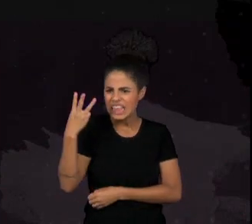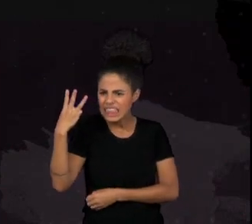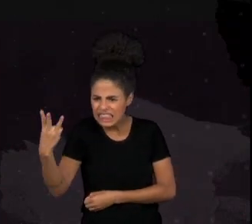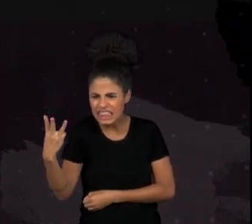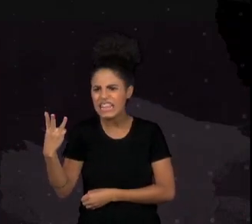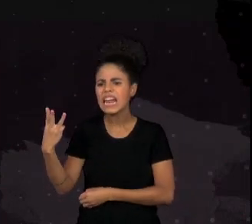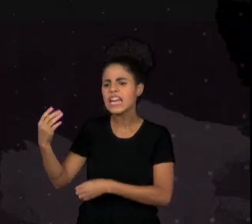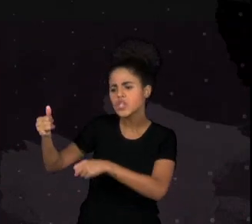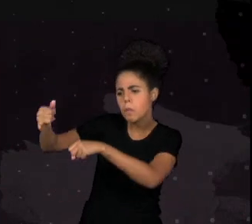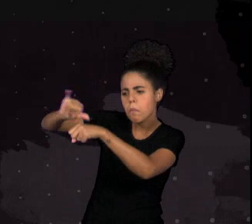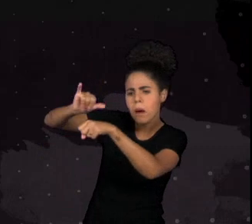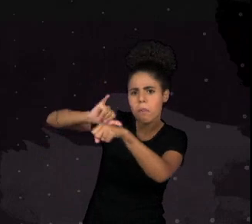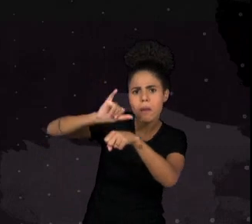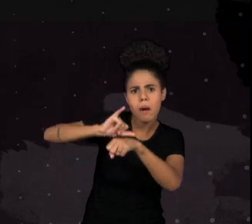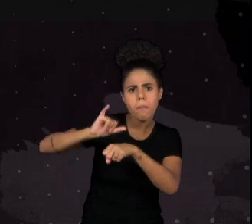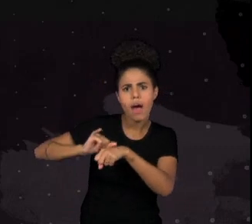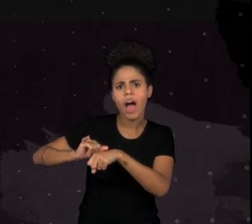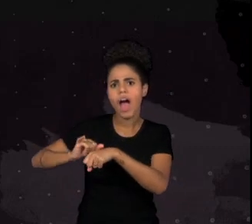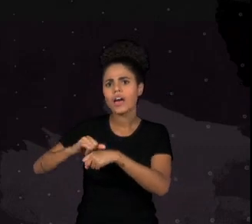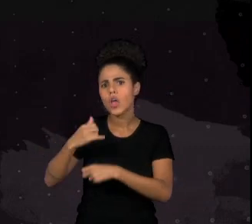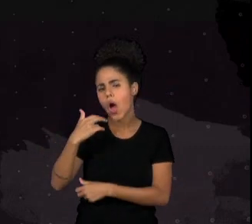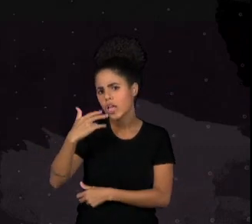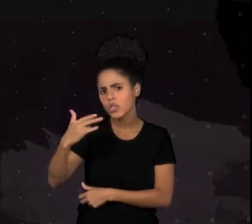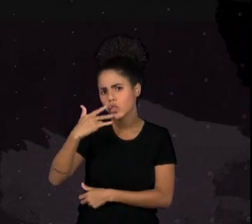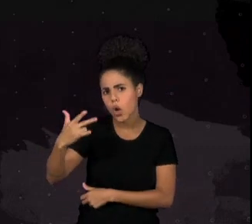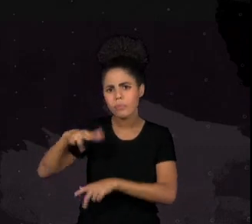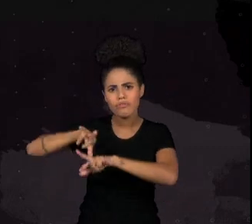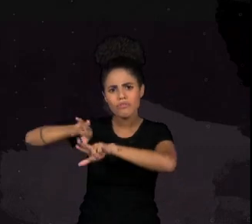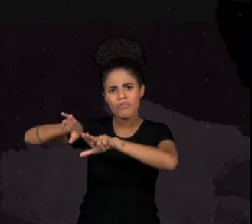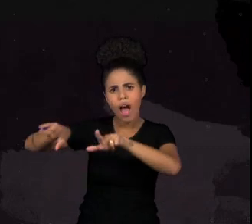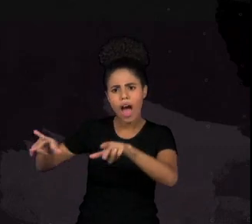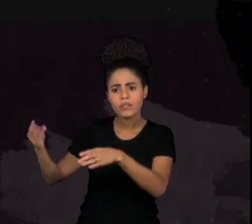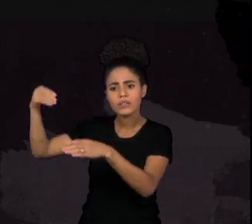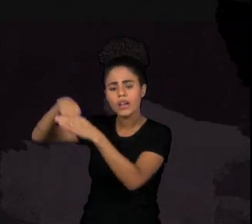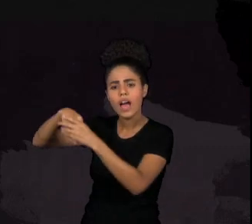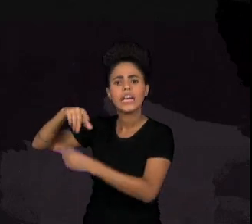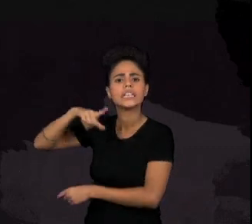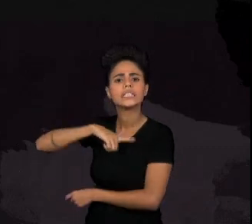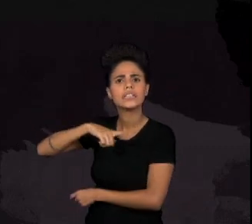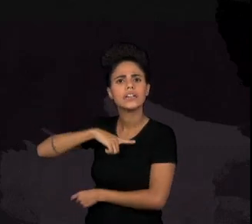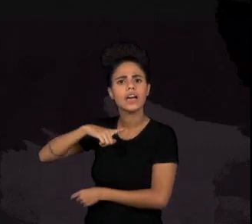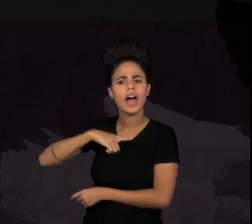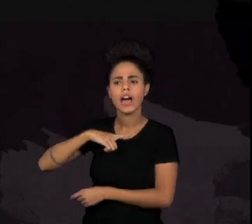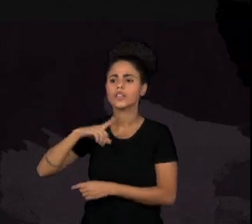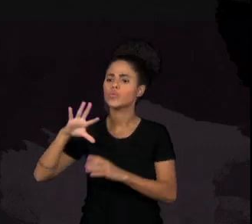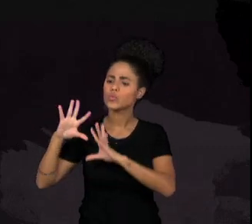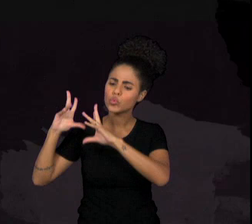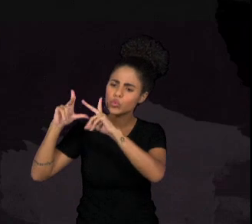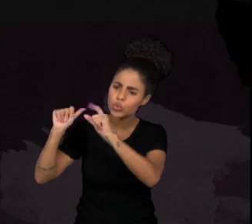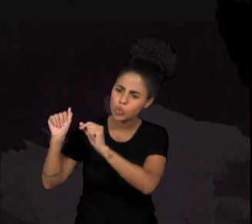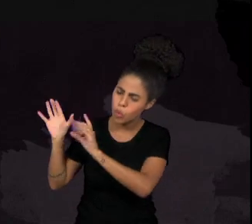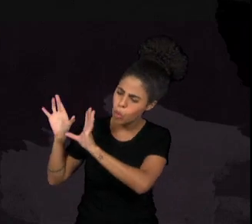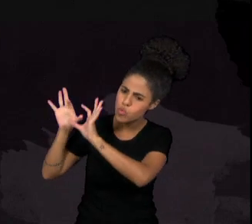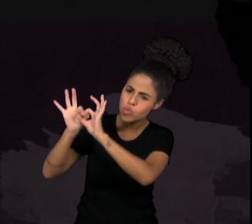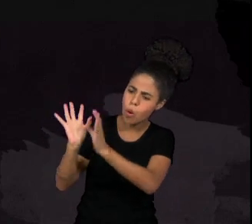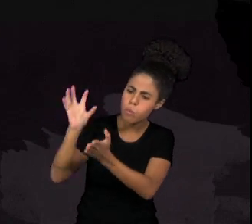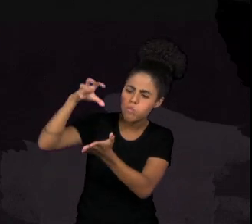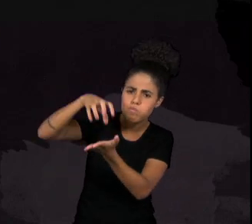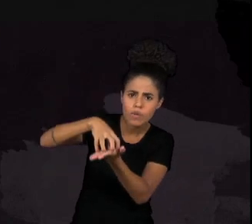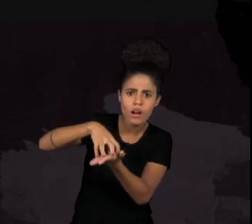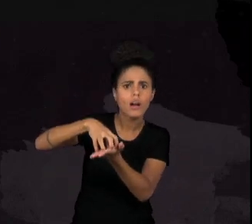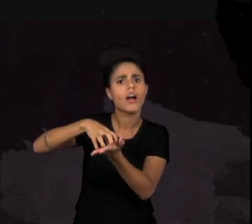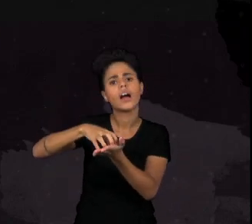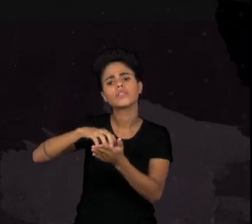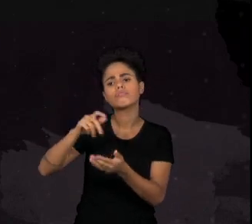e 11 idiomas oficiais, minha gente. Além disso, contorna toda uma outra nação, o que significa que tem um país